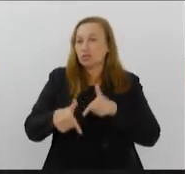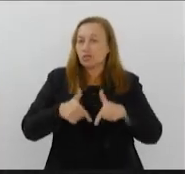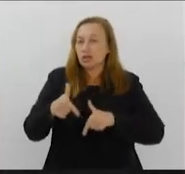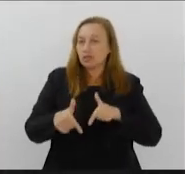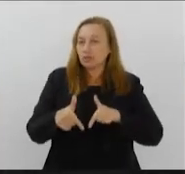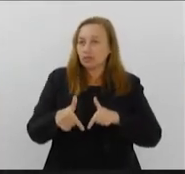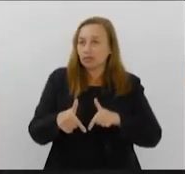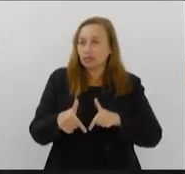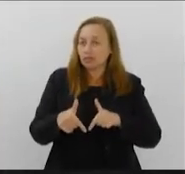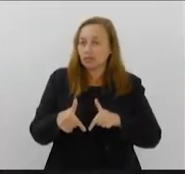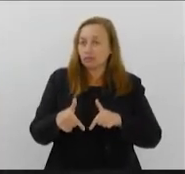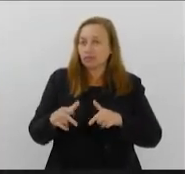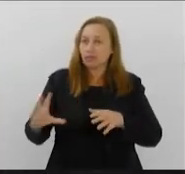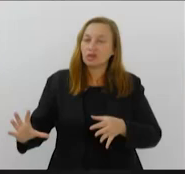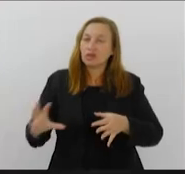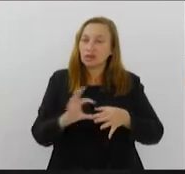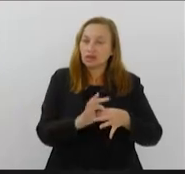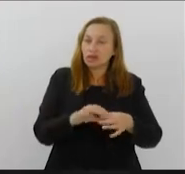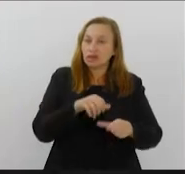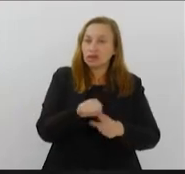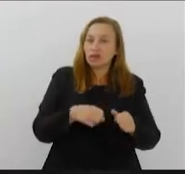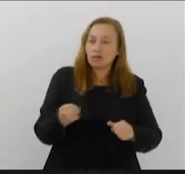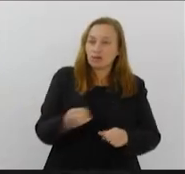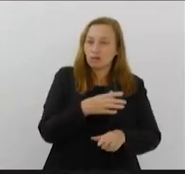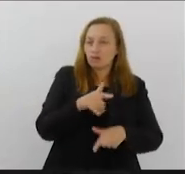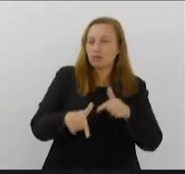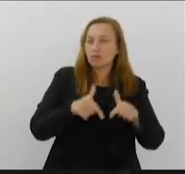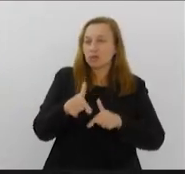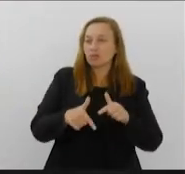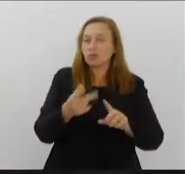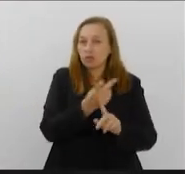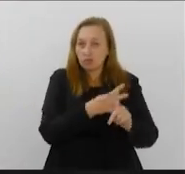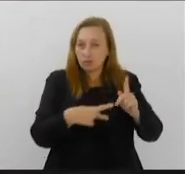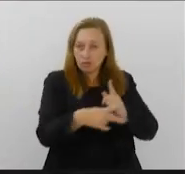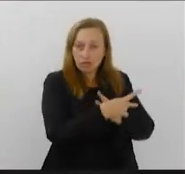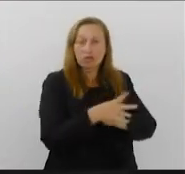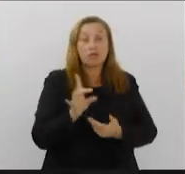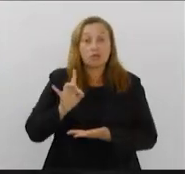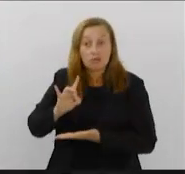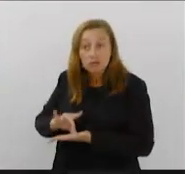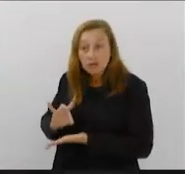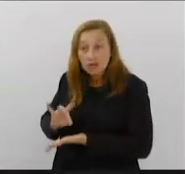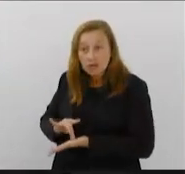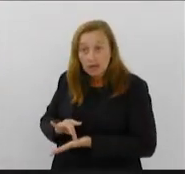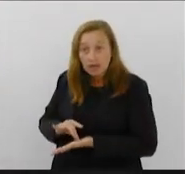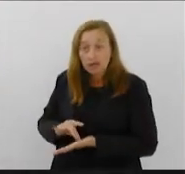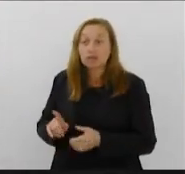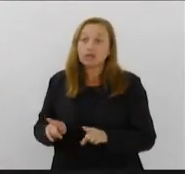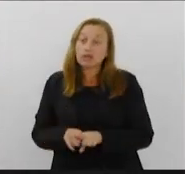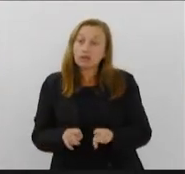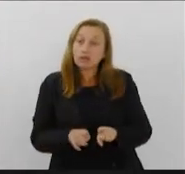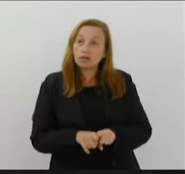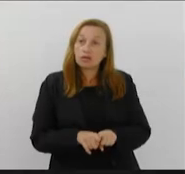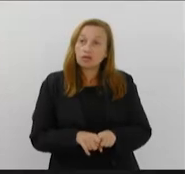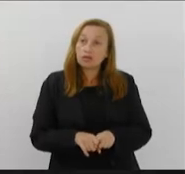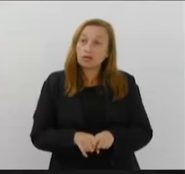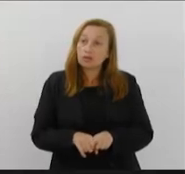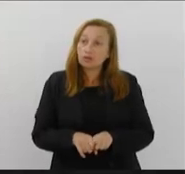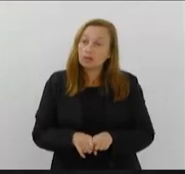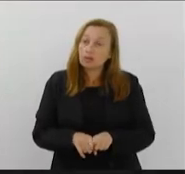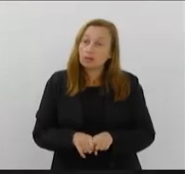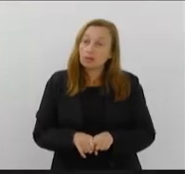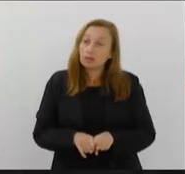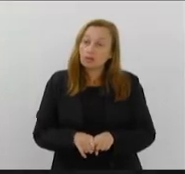né, diretamente ligadas à reforma trabalhista e à reforma da Previdência, é verdade, e também com